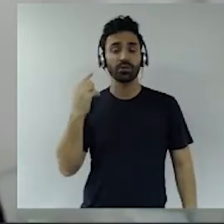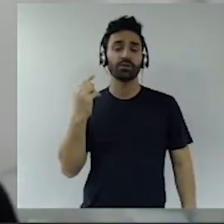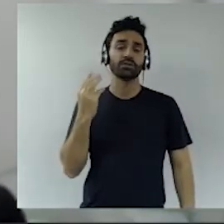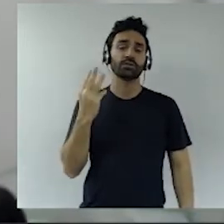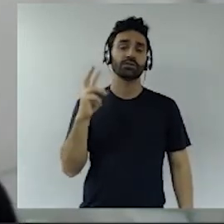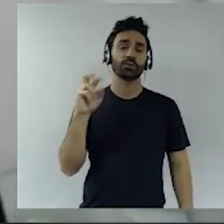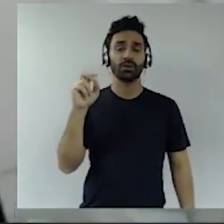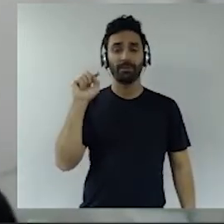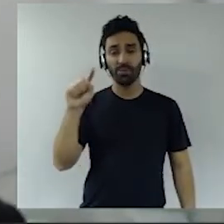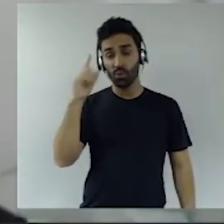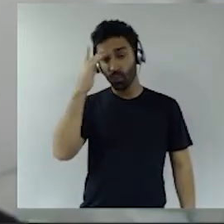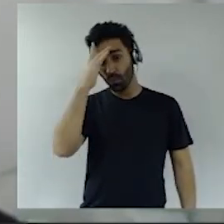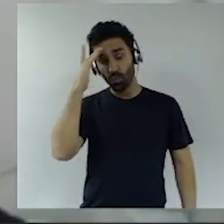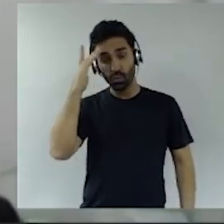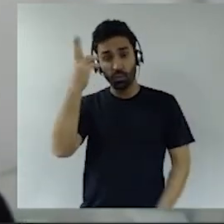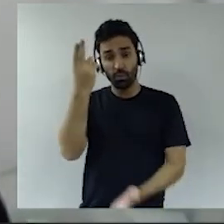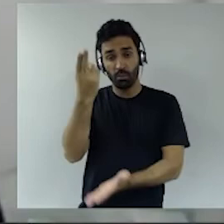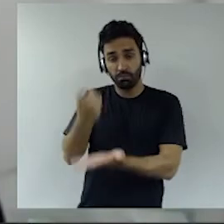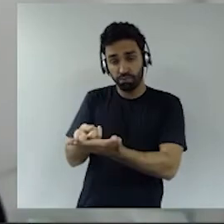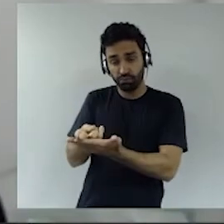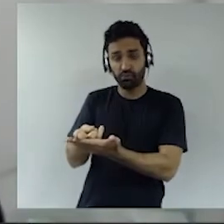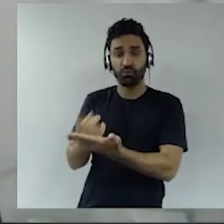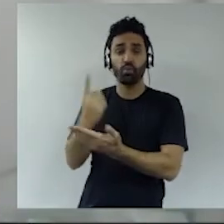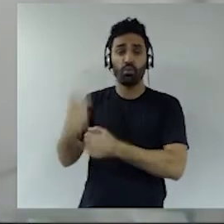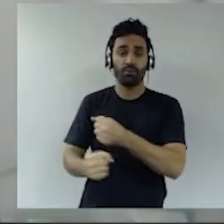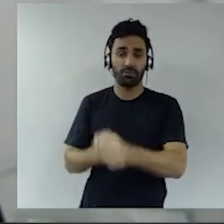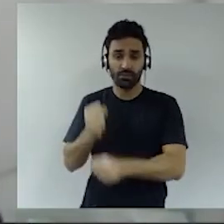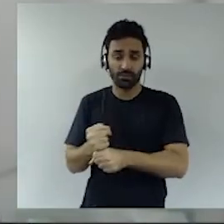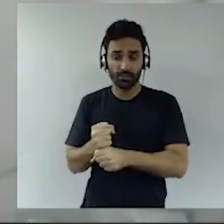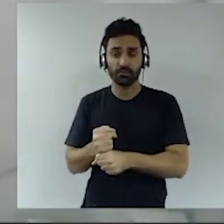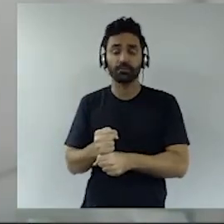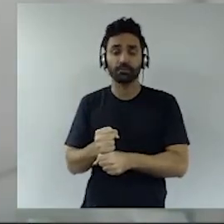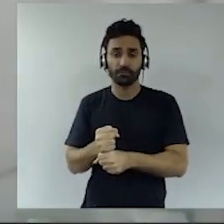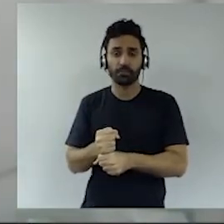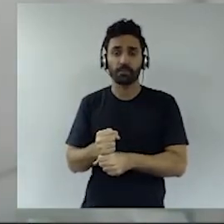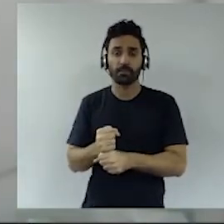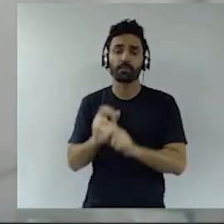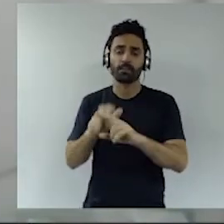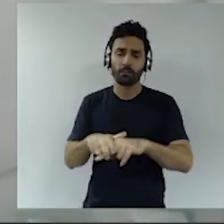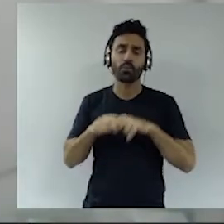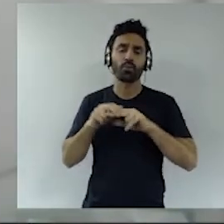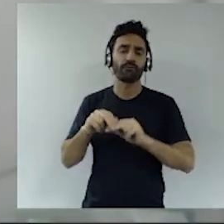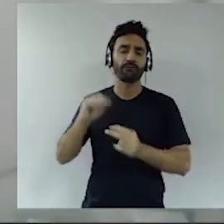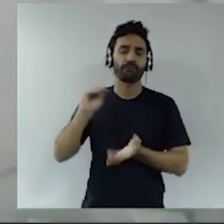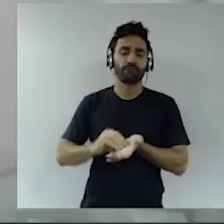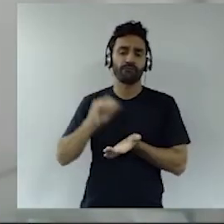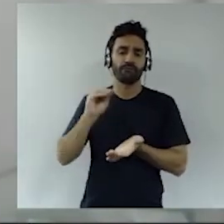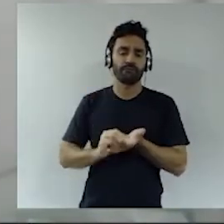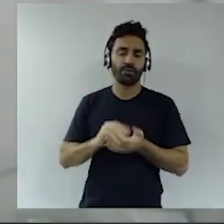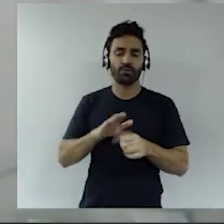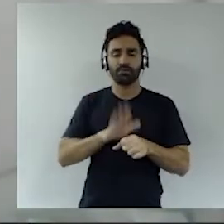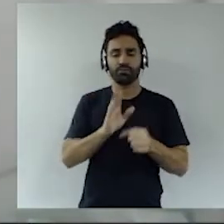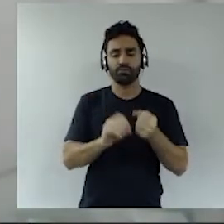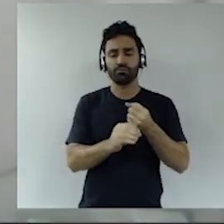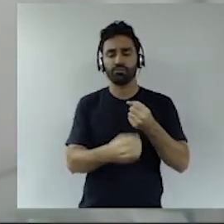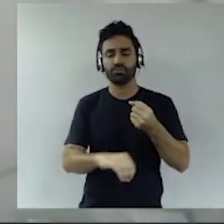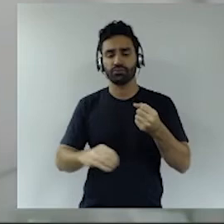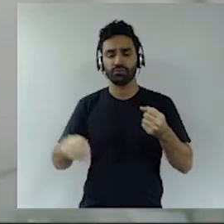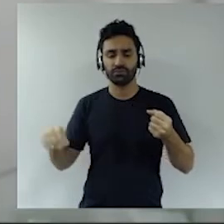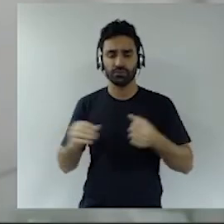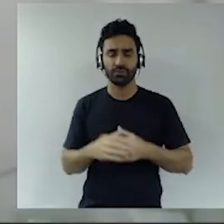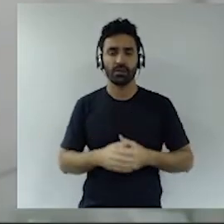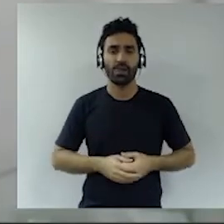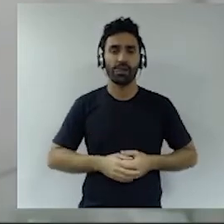mil internações por ano, doutor Rafael, em decorrência da falta de saneamento básico.